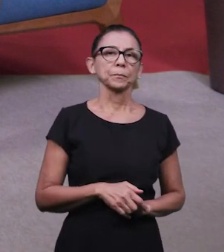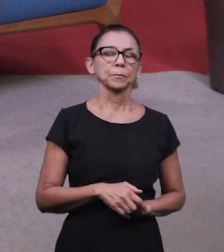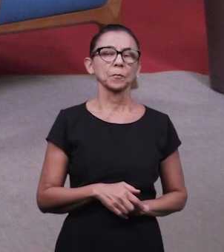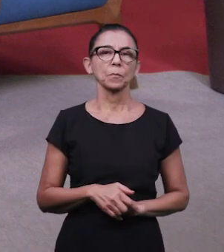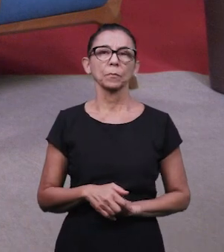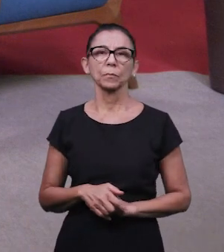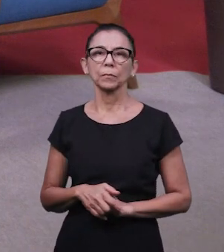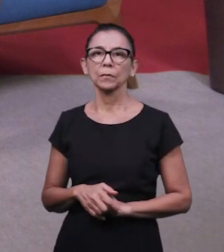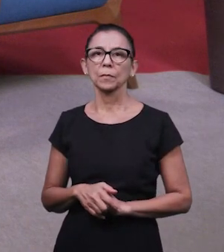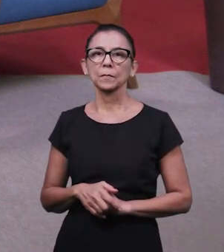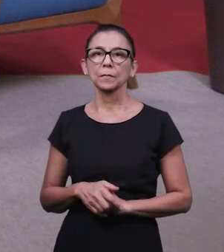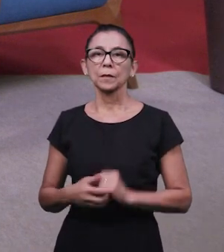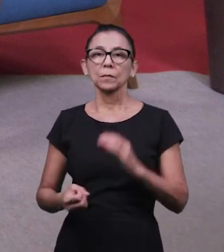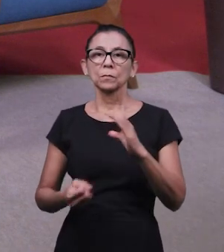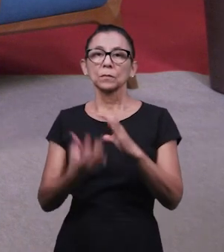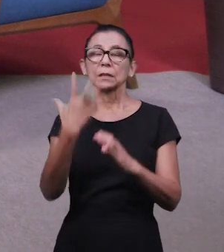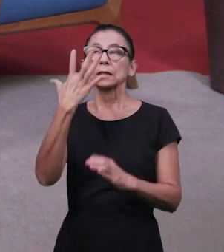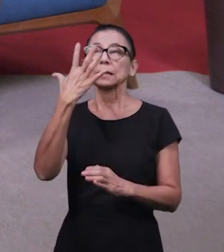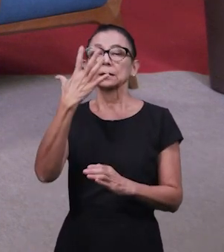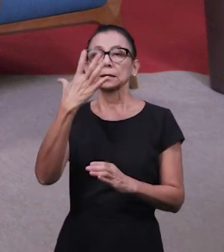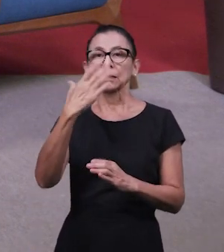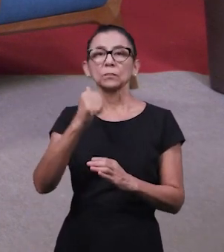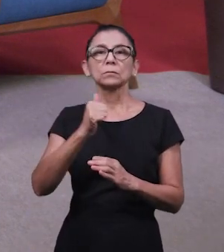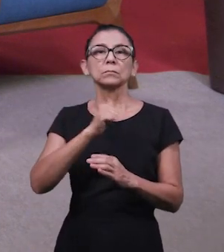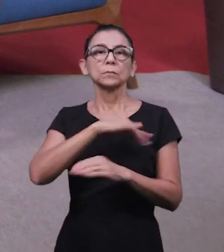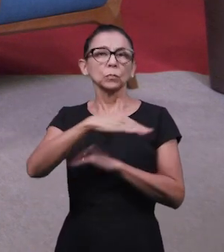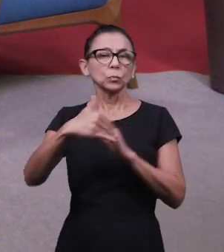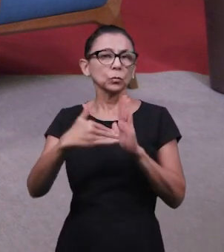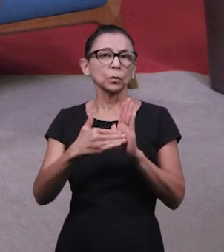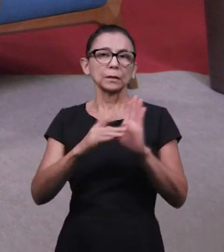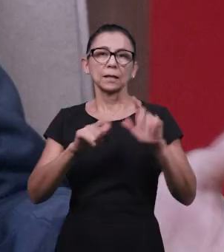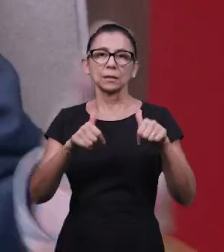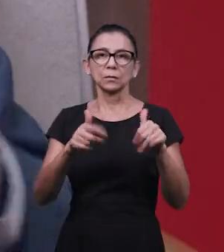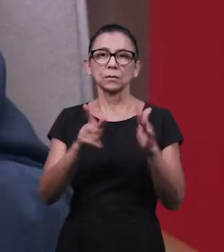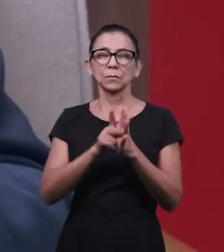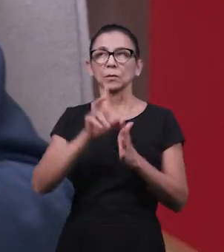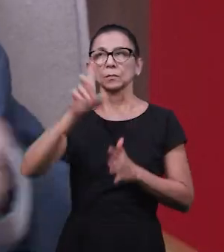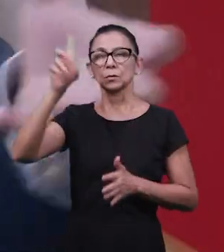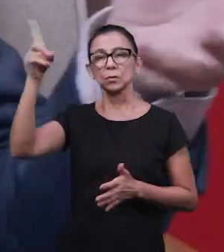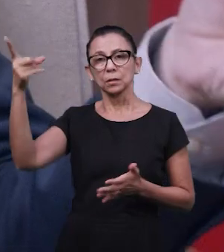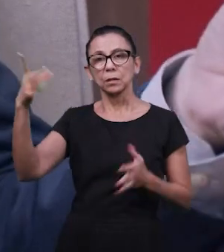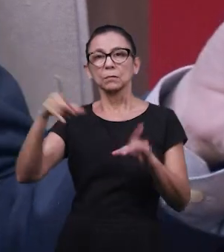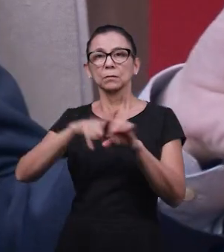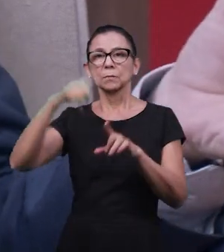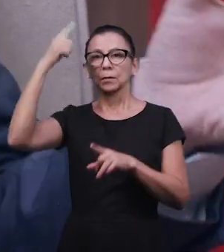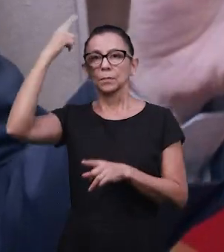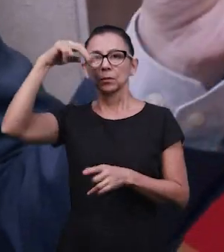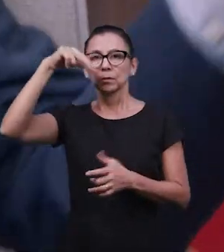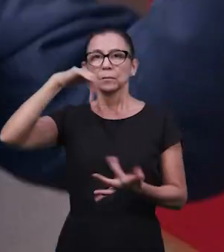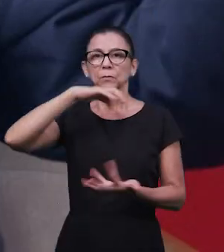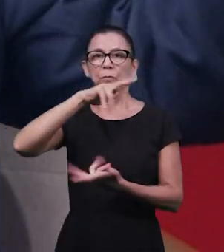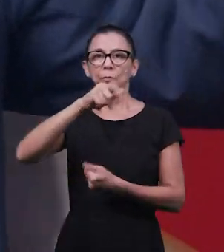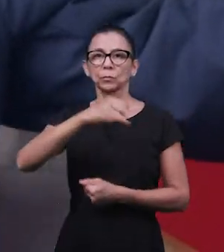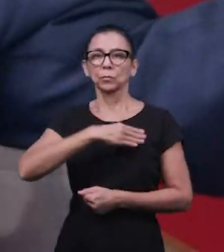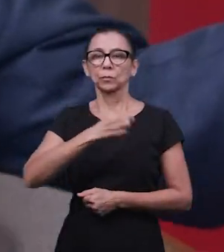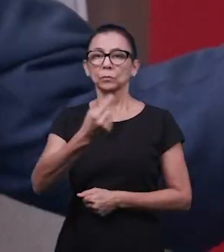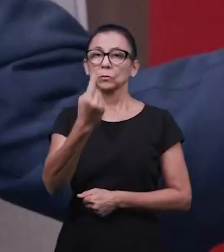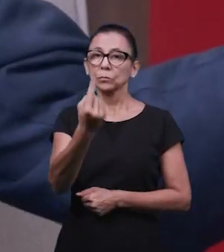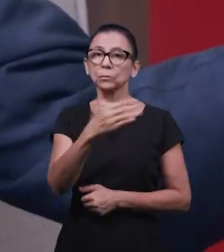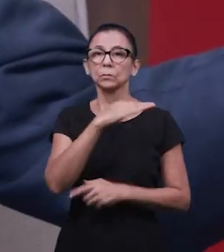povo, e o mesmo Deus estará com eles, e será o seu Deus. Eu queria que vocês comentassem esse